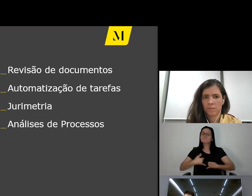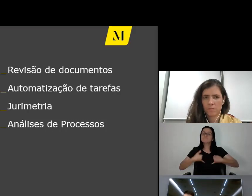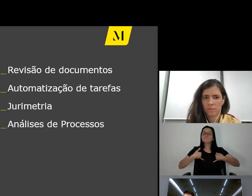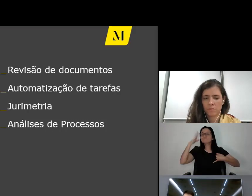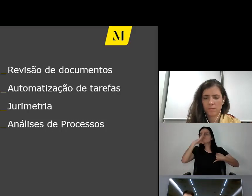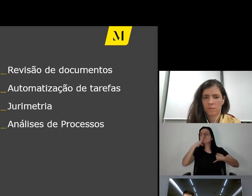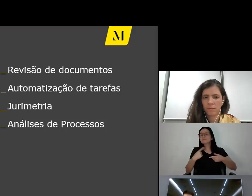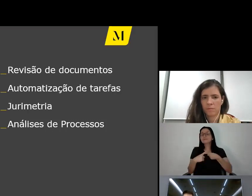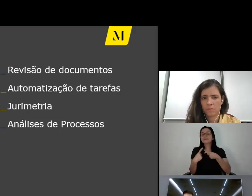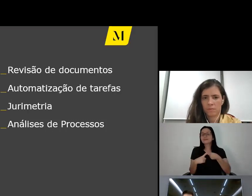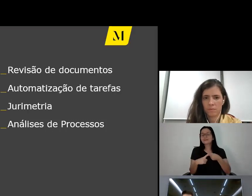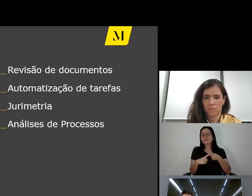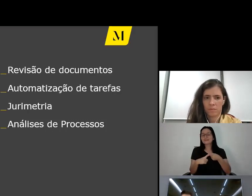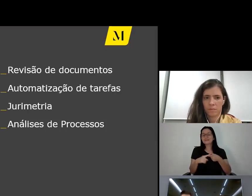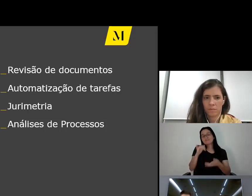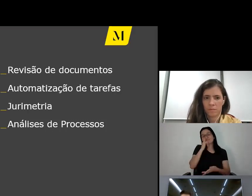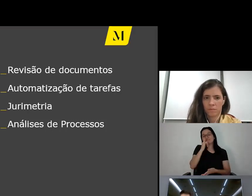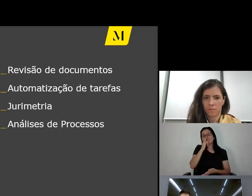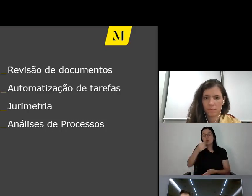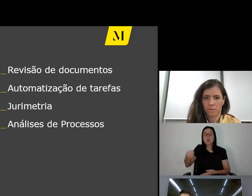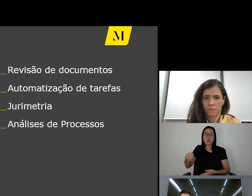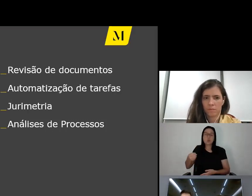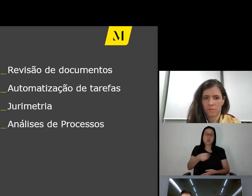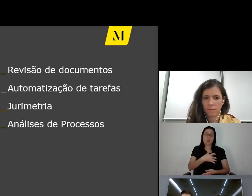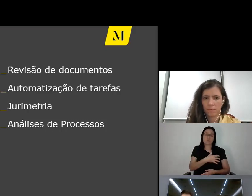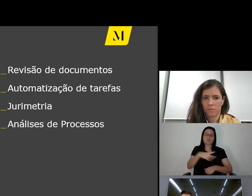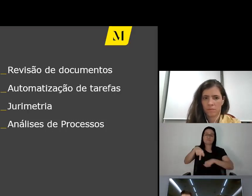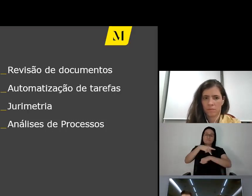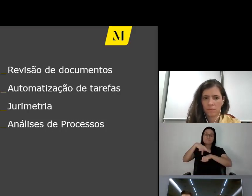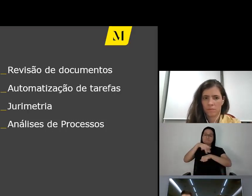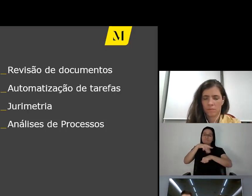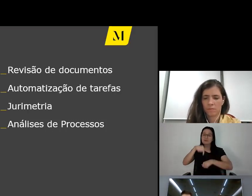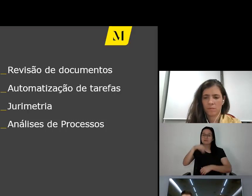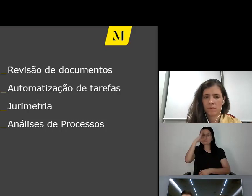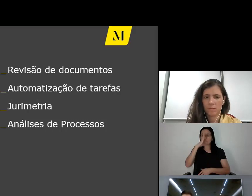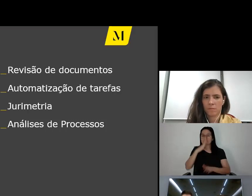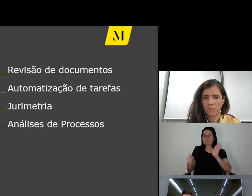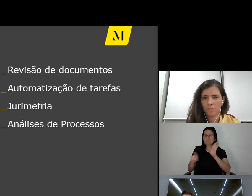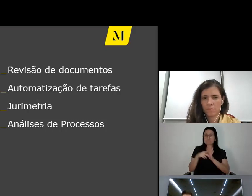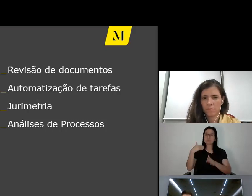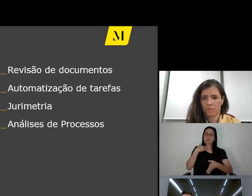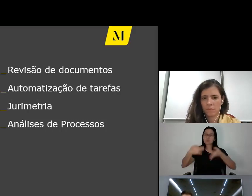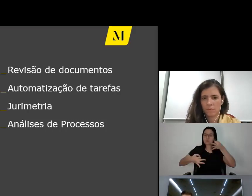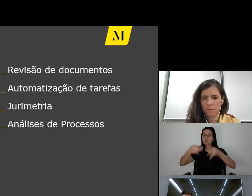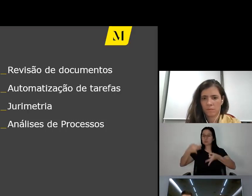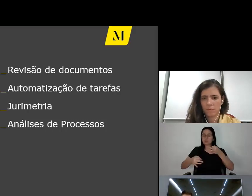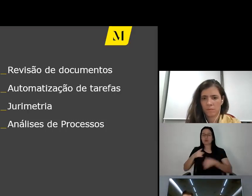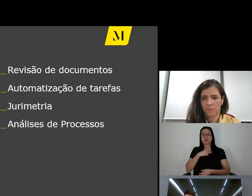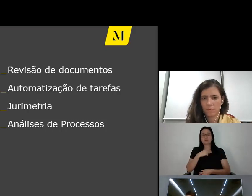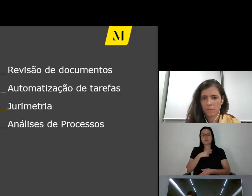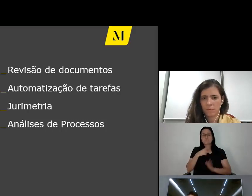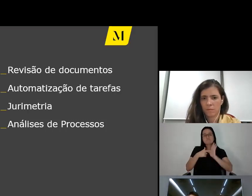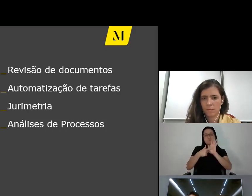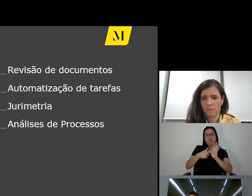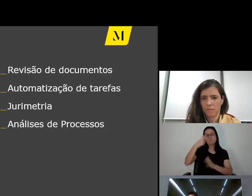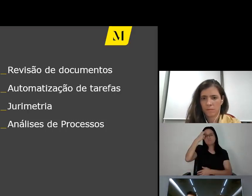por incrível que pareça, de inovação no nosso país, ainda mais falando de judiciário. porque é a implementação de uma inteligência artificial que